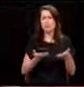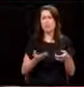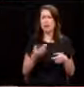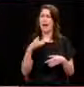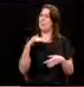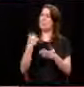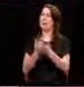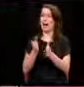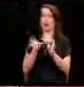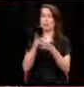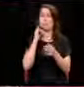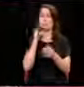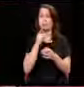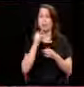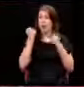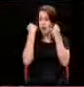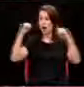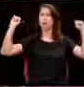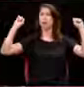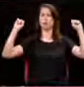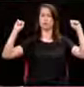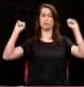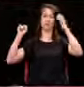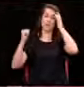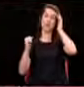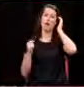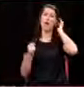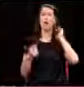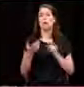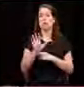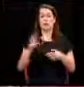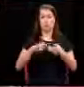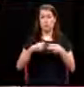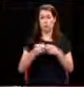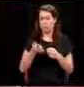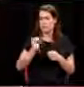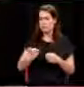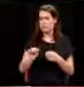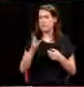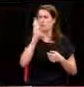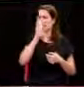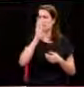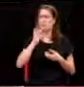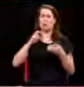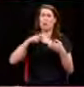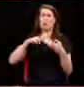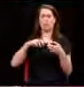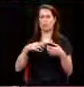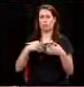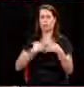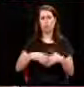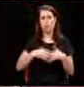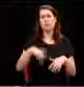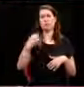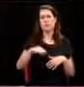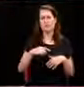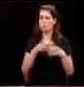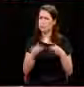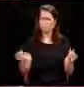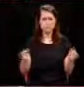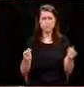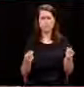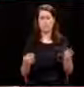nas suas comunicações, para resolver os seus assuntos, para tirar as suas dúvidas, para participar em programas. Por exemplo, ainda no outro dia lembrava-me,